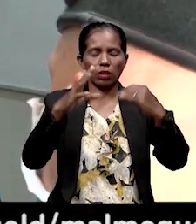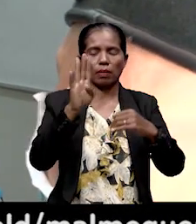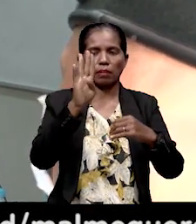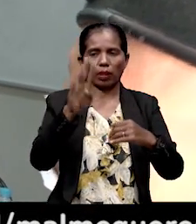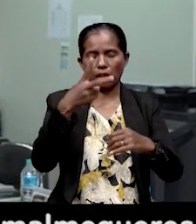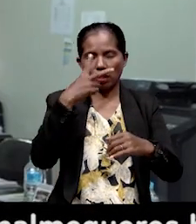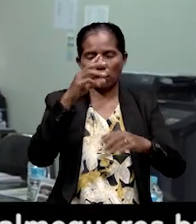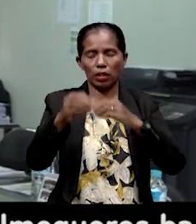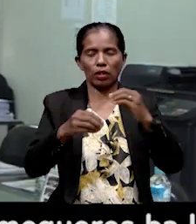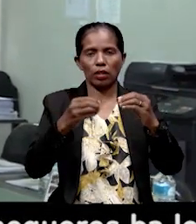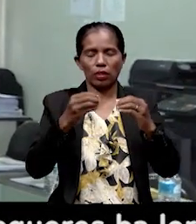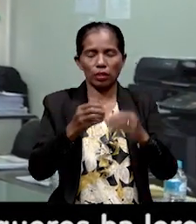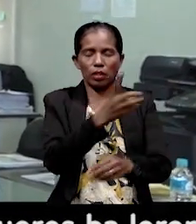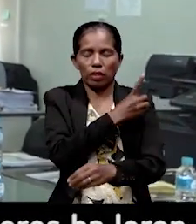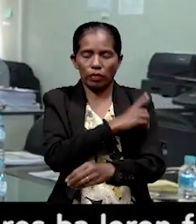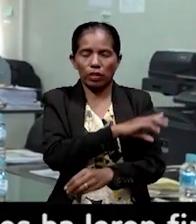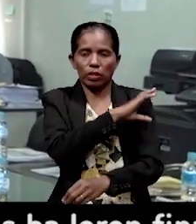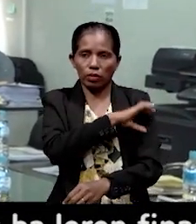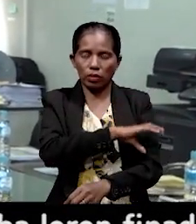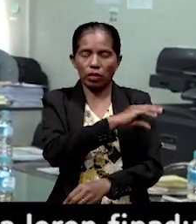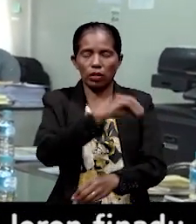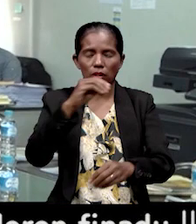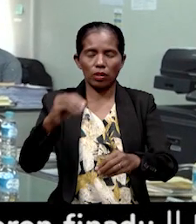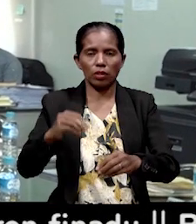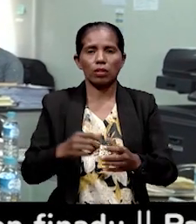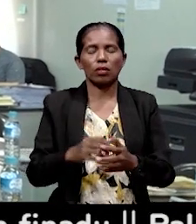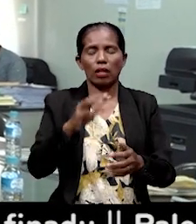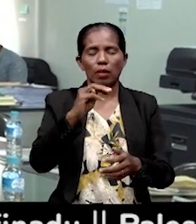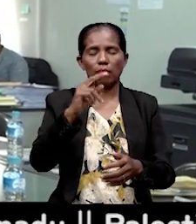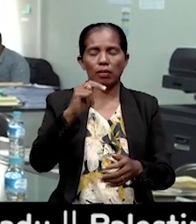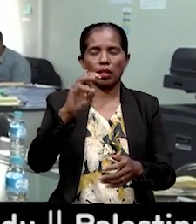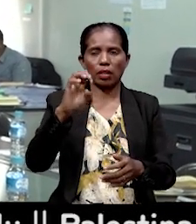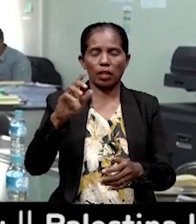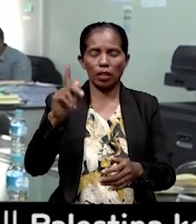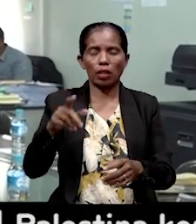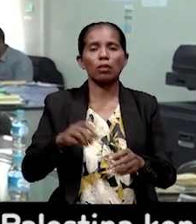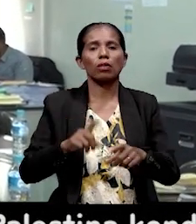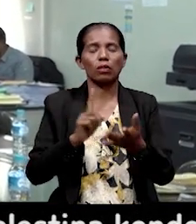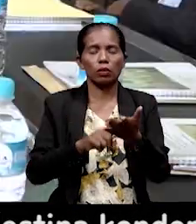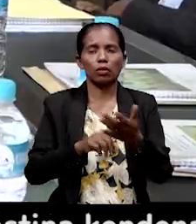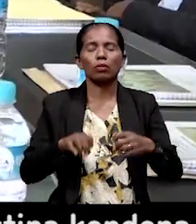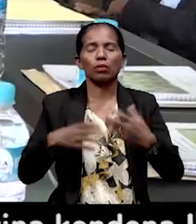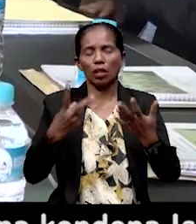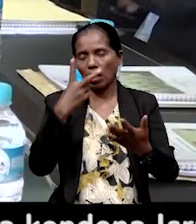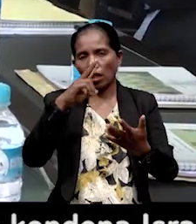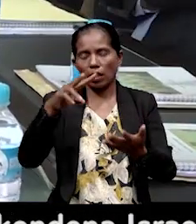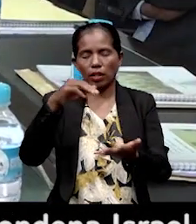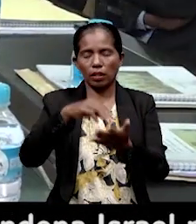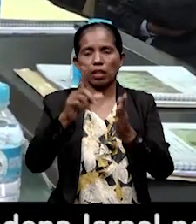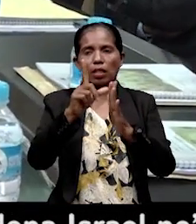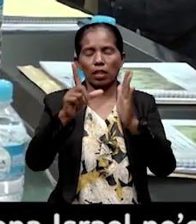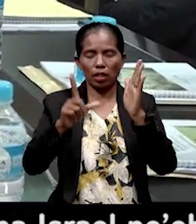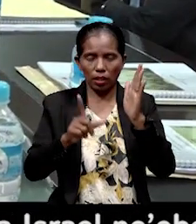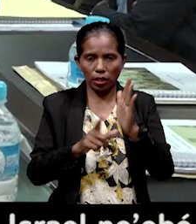trata assunto defesa e segurança no negócio estrangeiro, onde discute o INSA, atuhalo revisão da Lei Poder